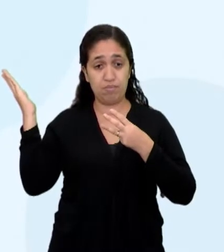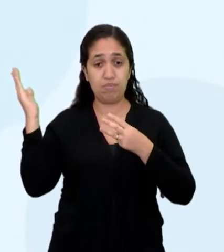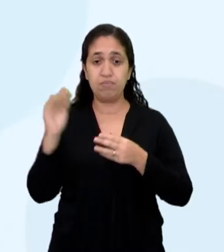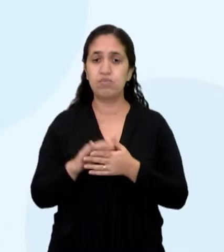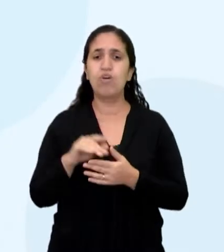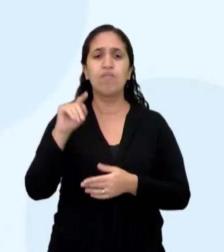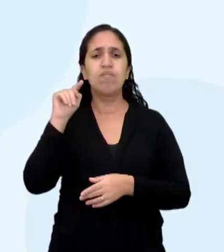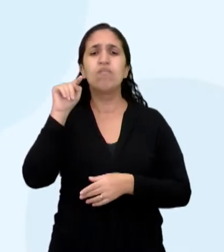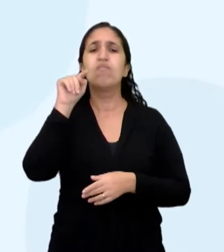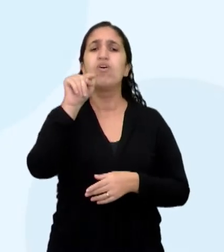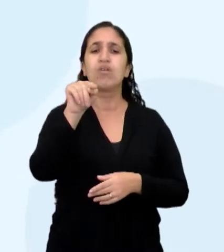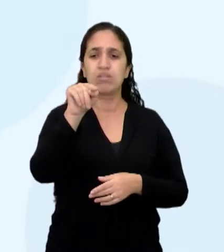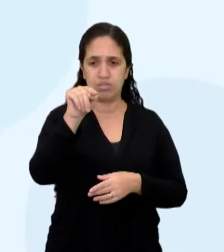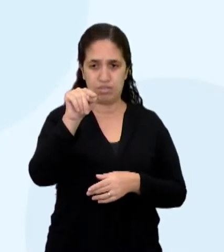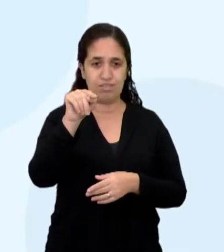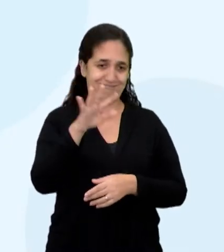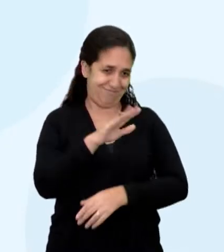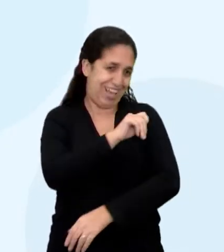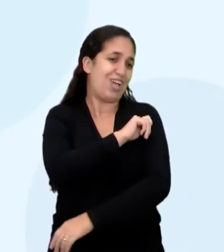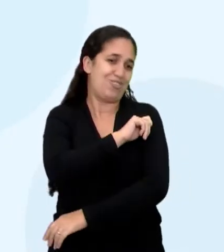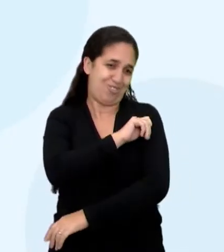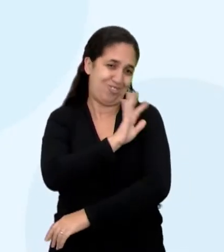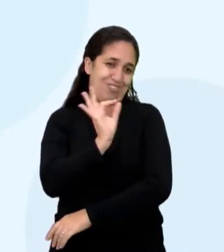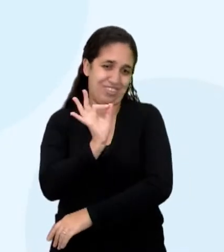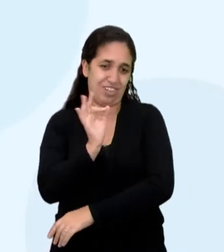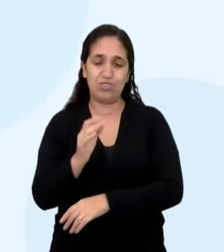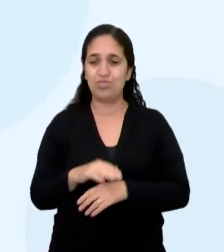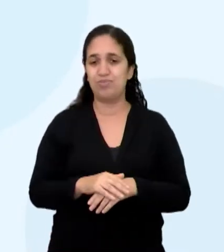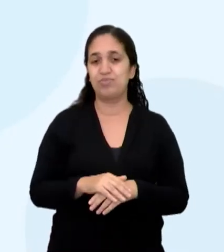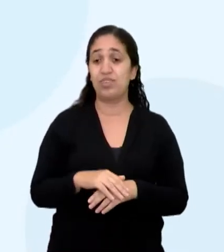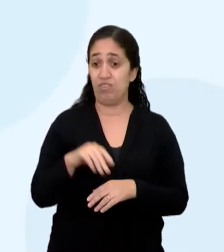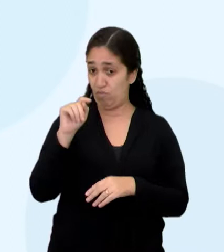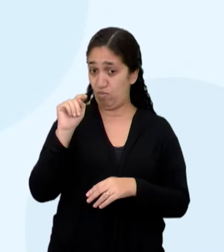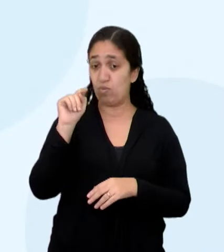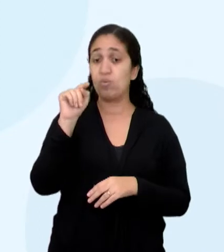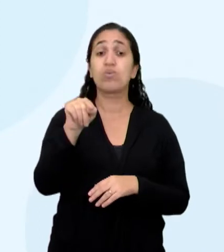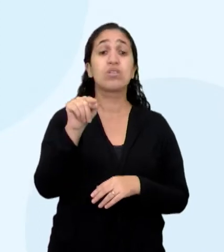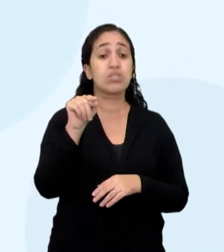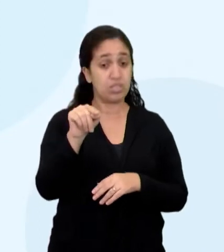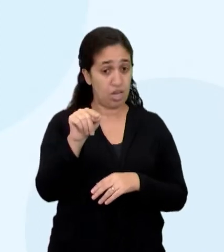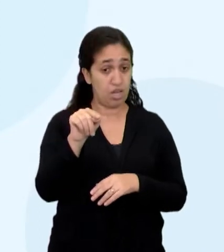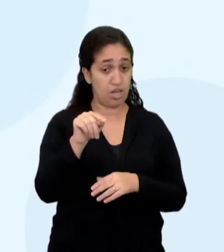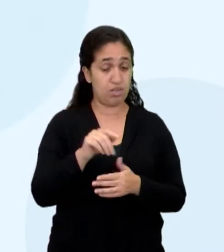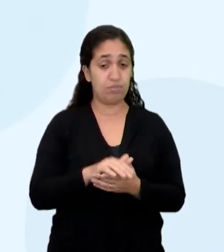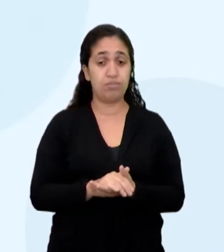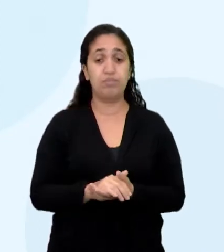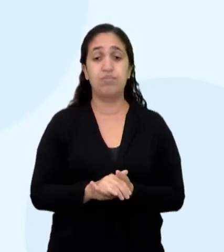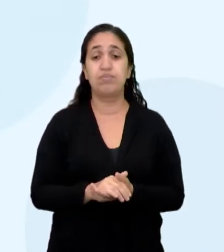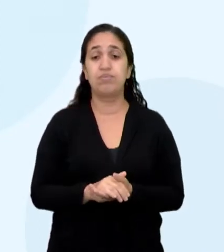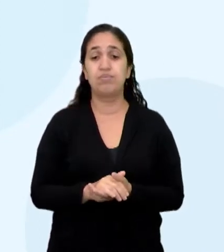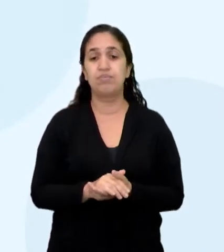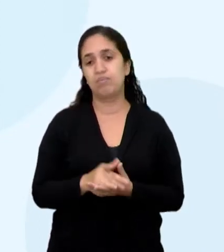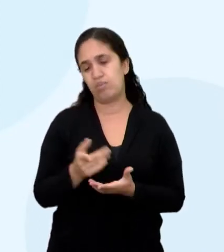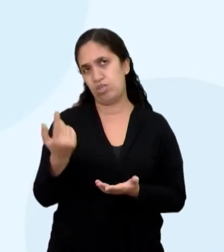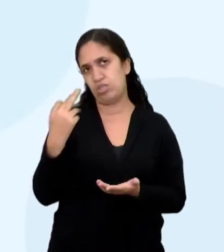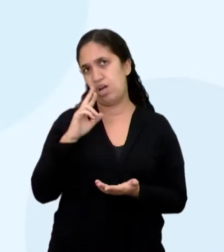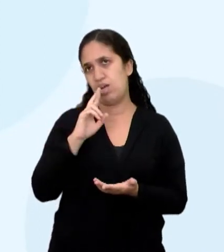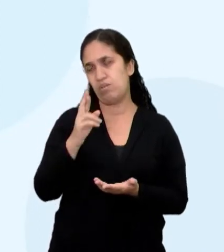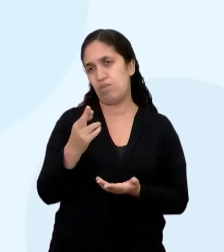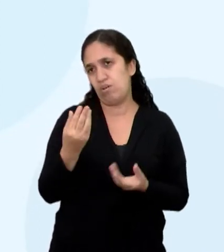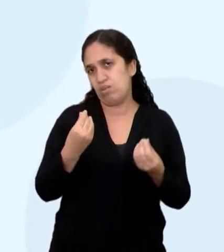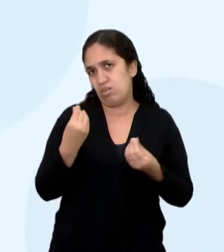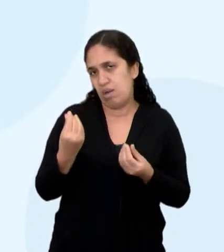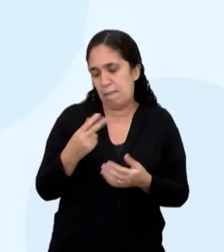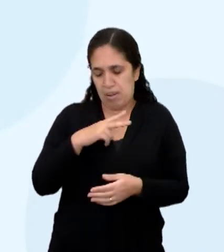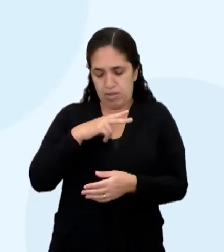Você, aí é óbvio que é pros estudantes, e vocês vão fazer o papel dos estudantes aqui agora, né? Vocês podem fazer, essa resposta pode ser